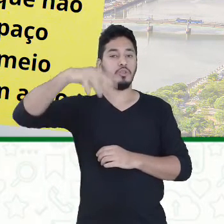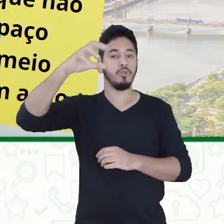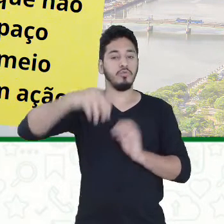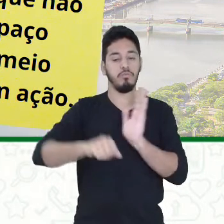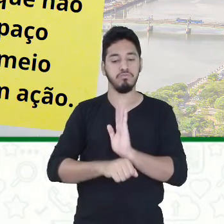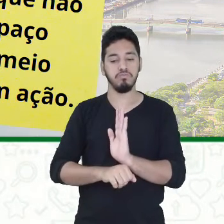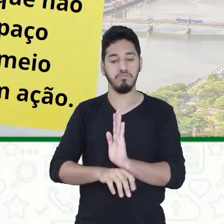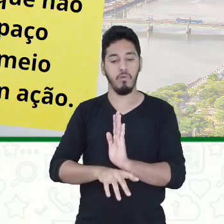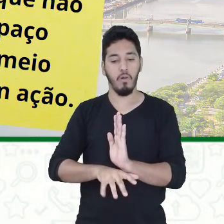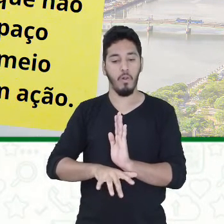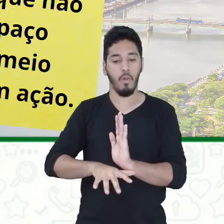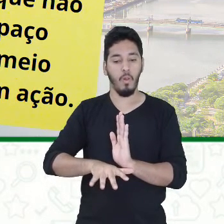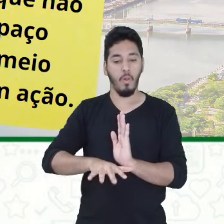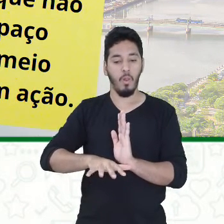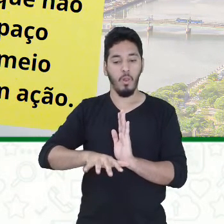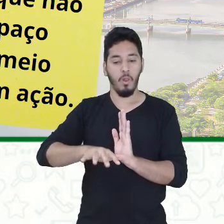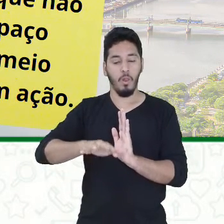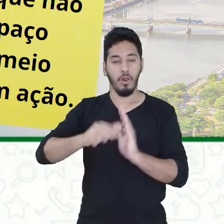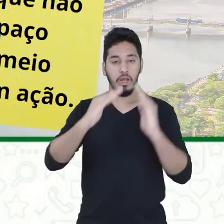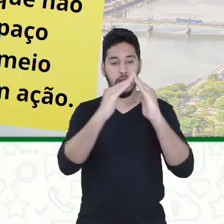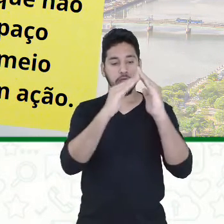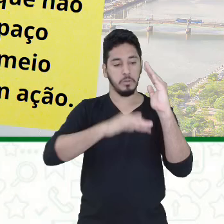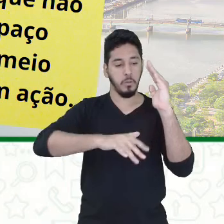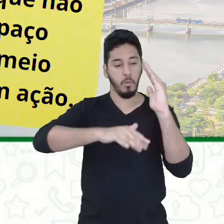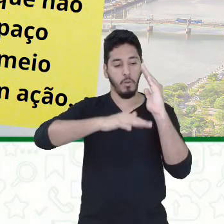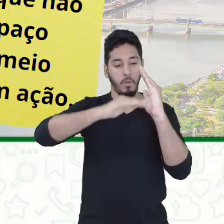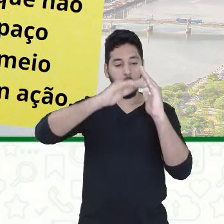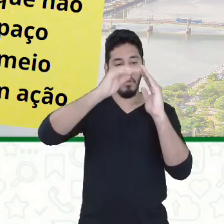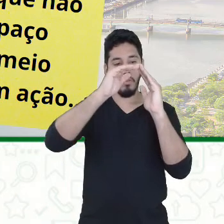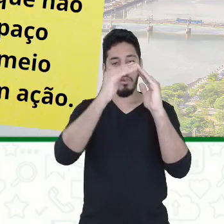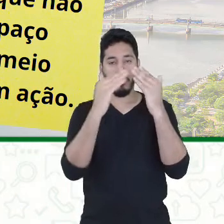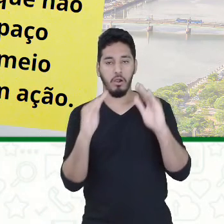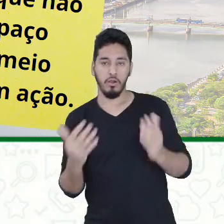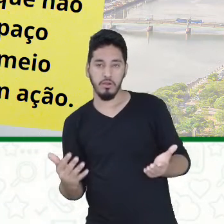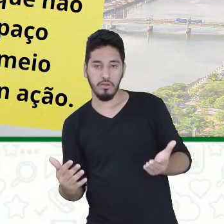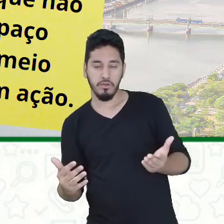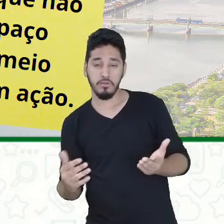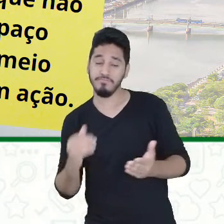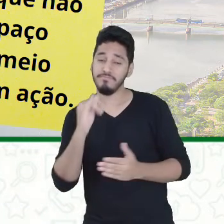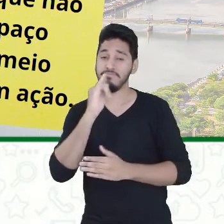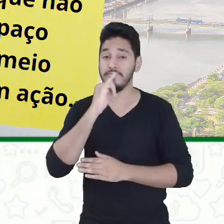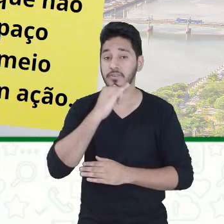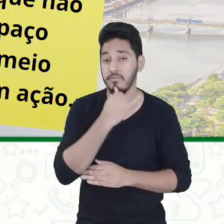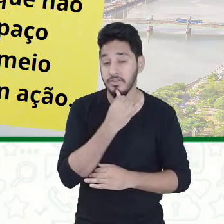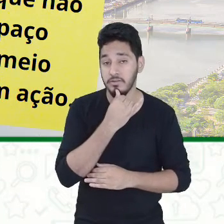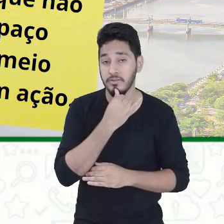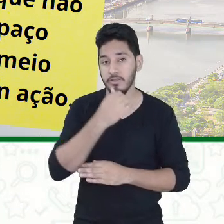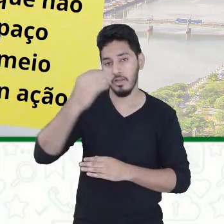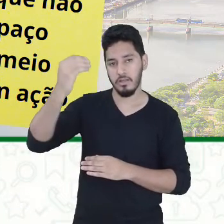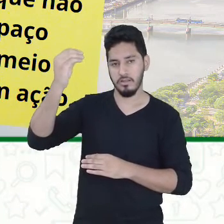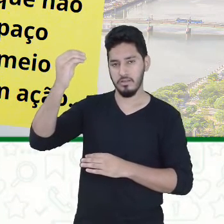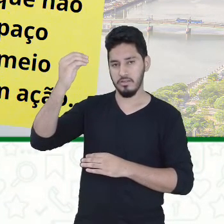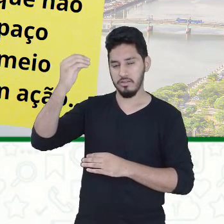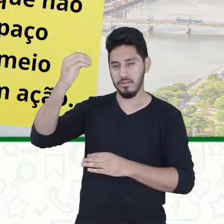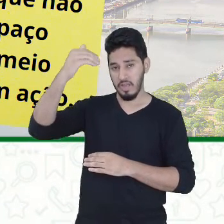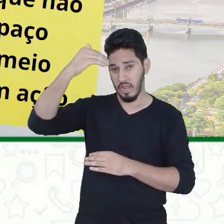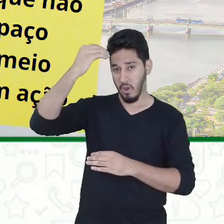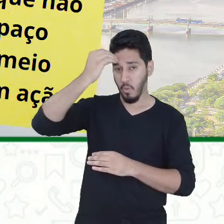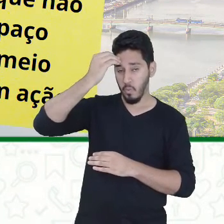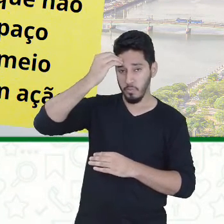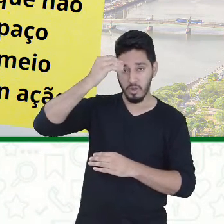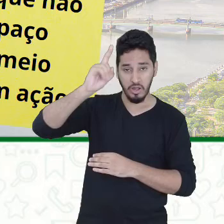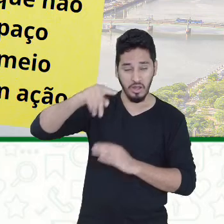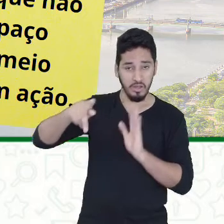né? Muitas vezes casa desabando, morro desabando. Infelizmente, não é? A culpa não é da natureza.